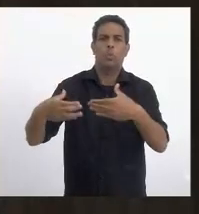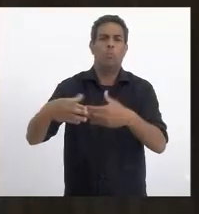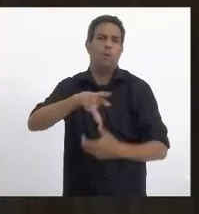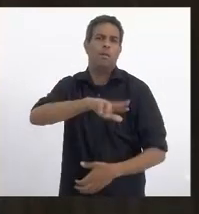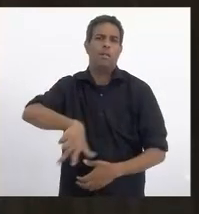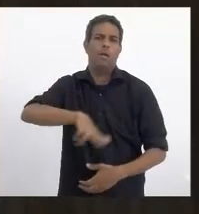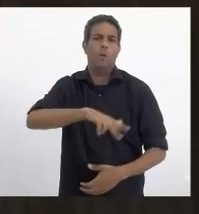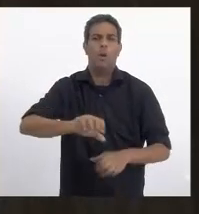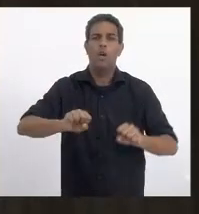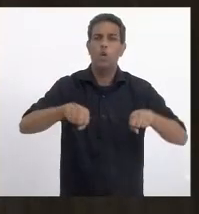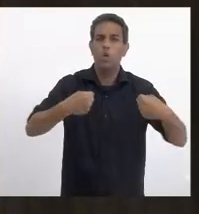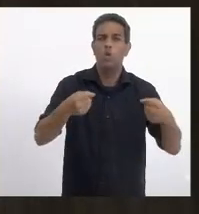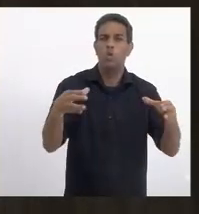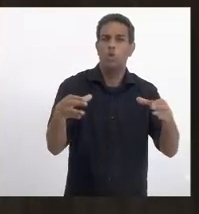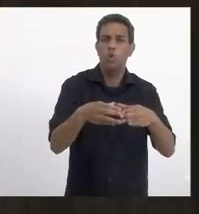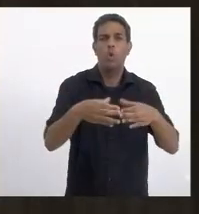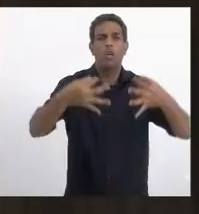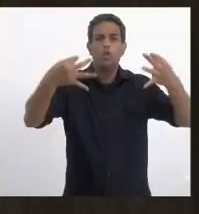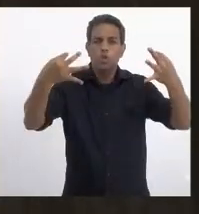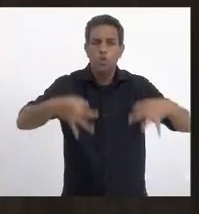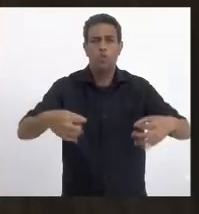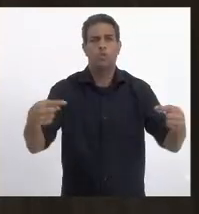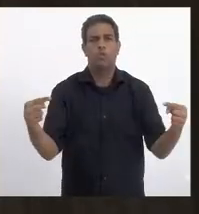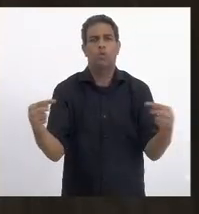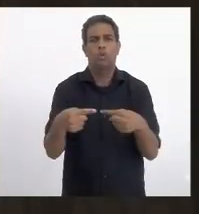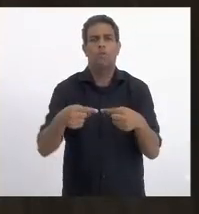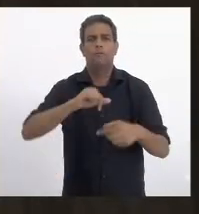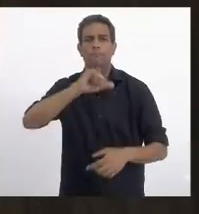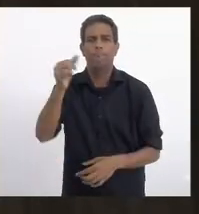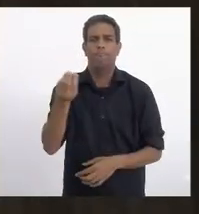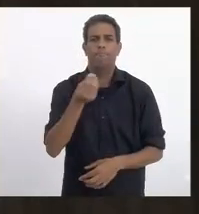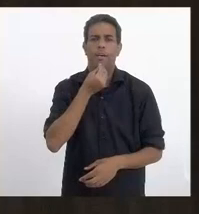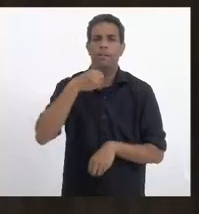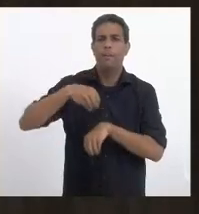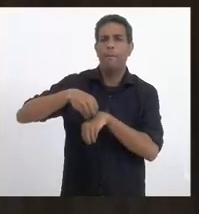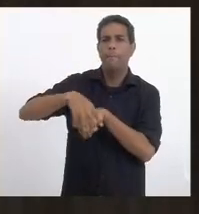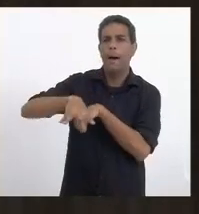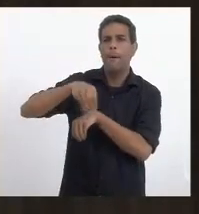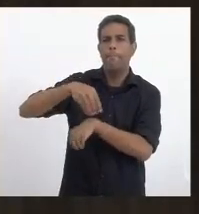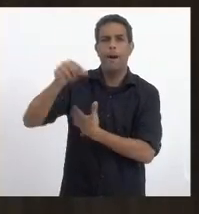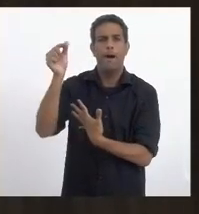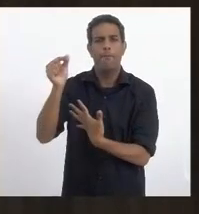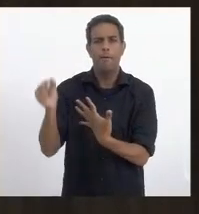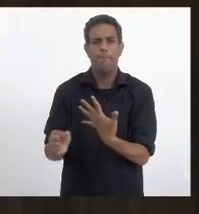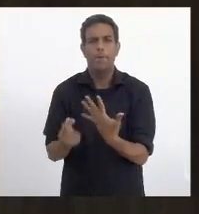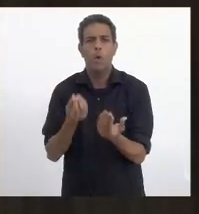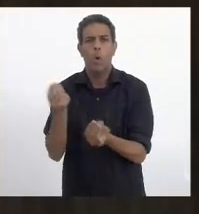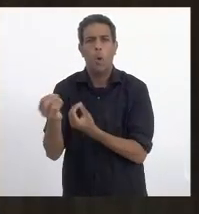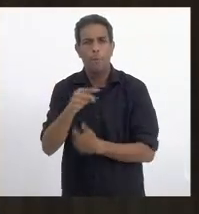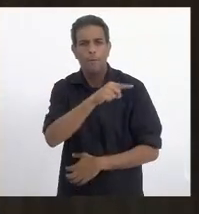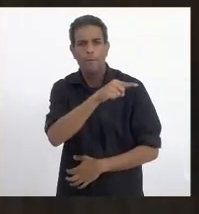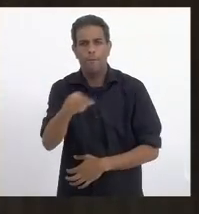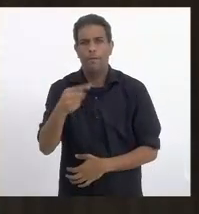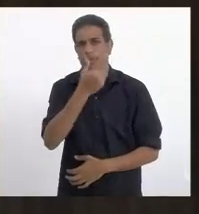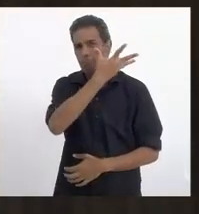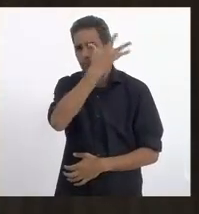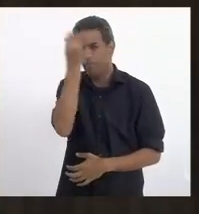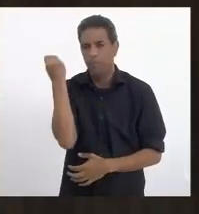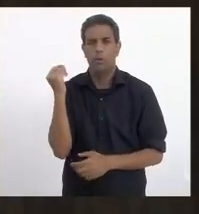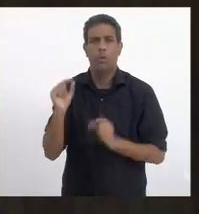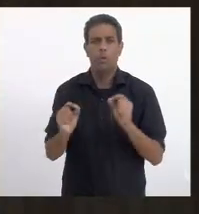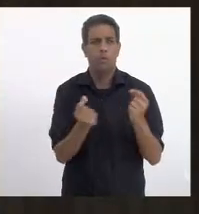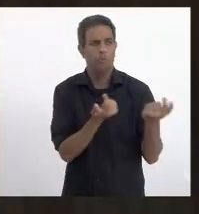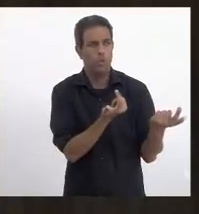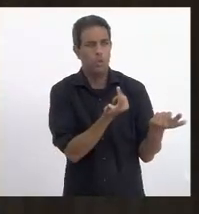não é uma defesa da justeza outrora mencionada e o que você não pode tratar